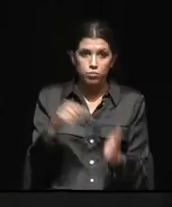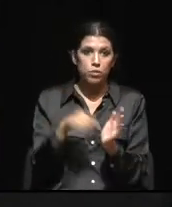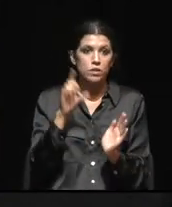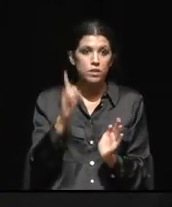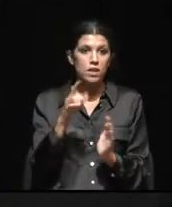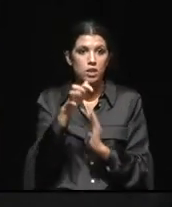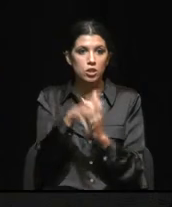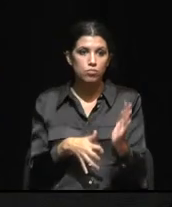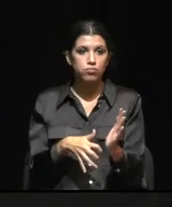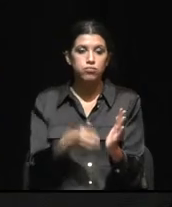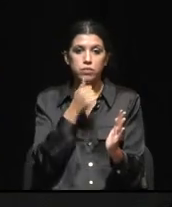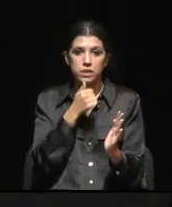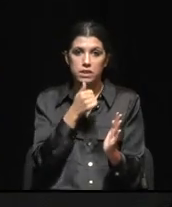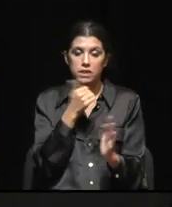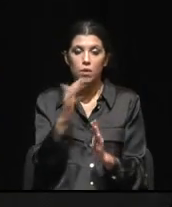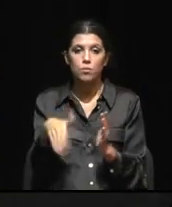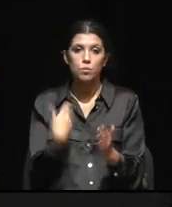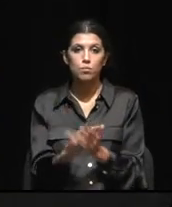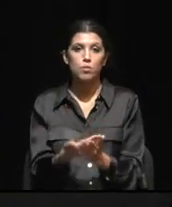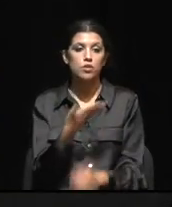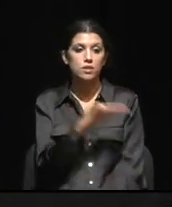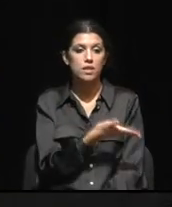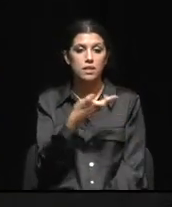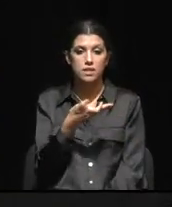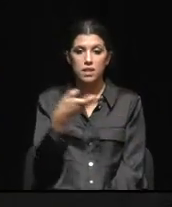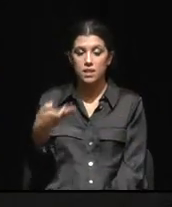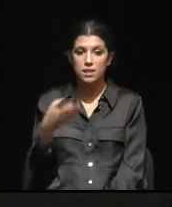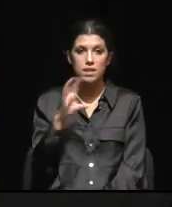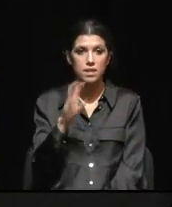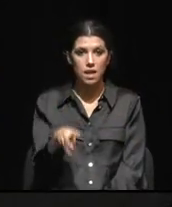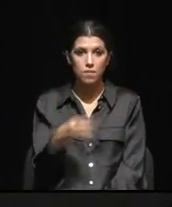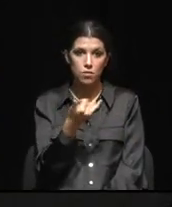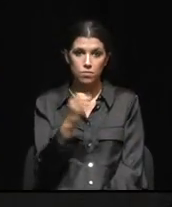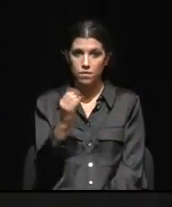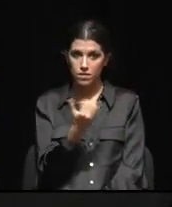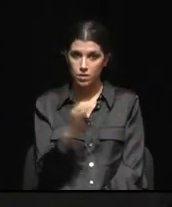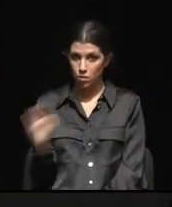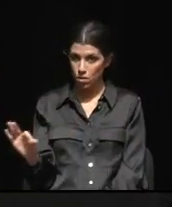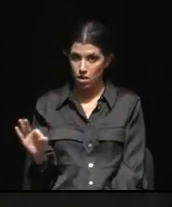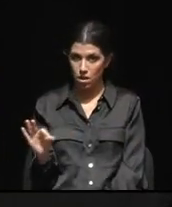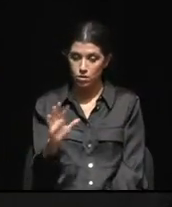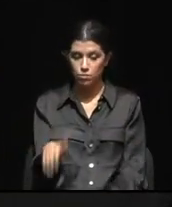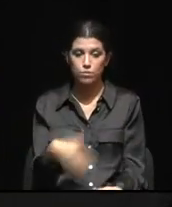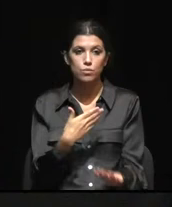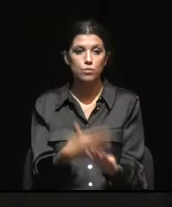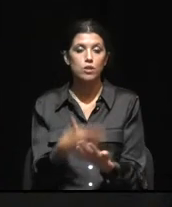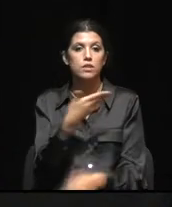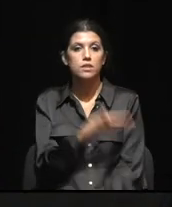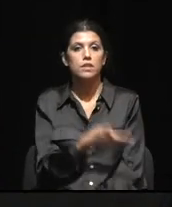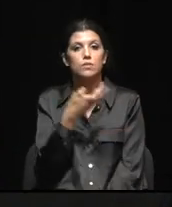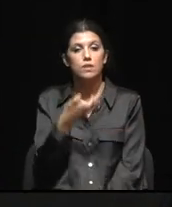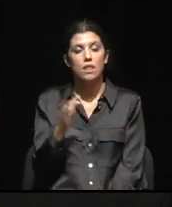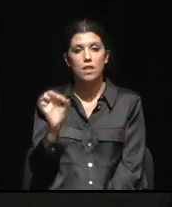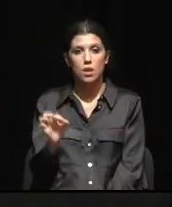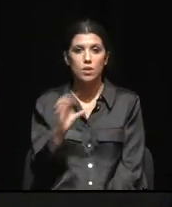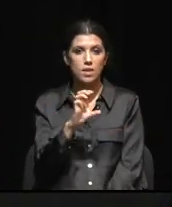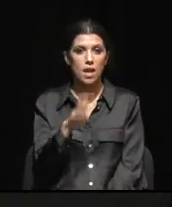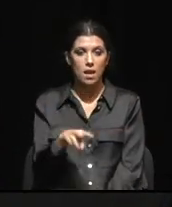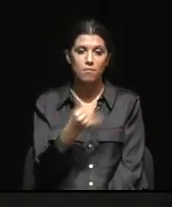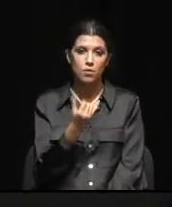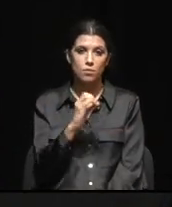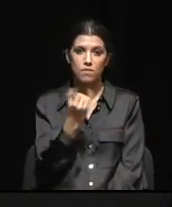6 da parte deliberativa da proposta 177 cm 2024 e a proposta 178